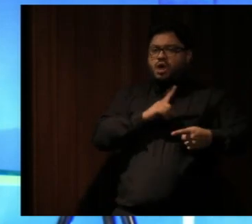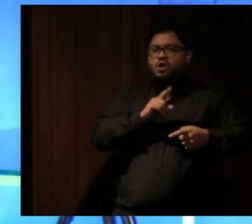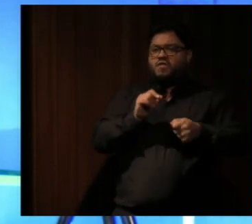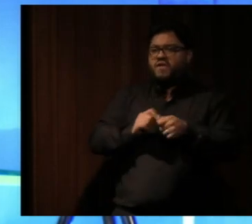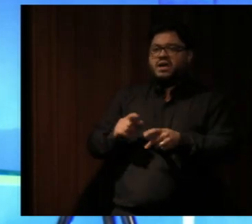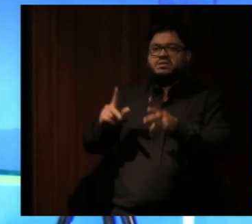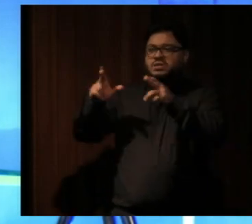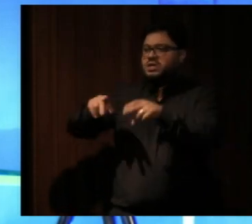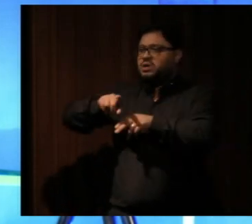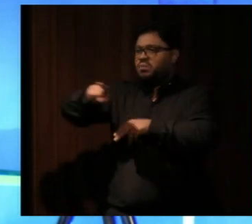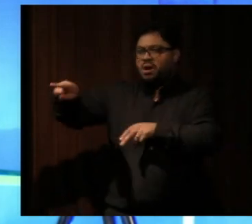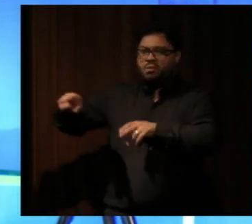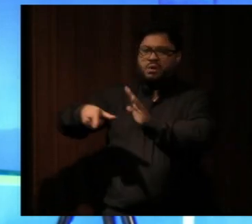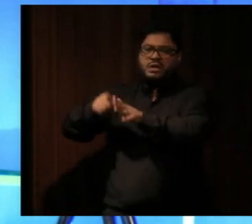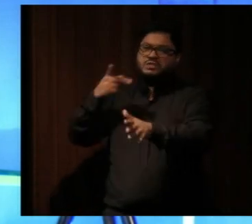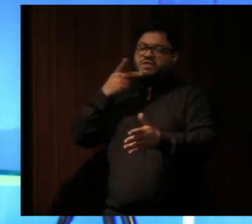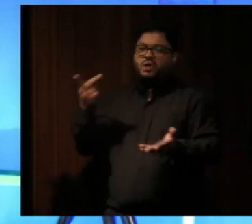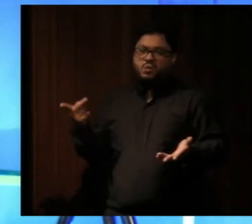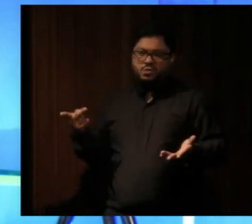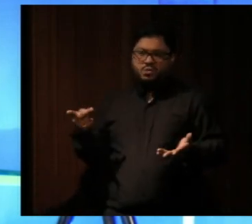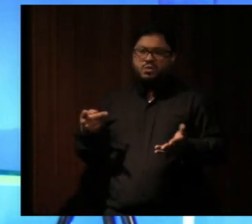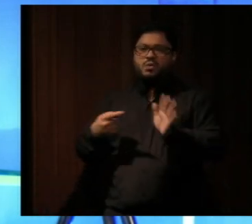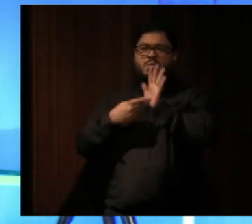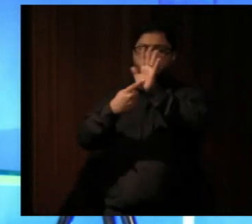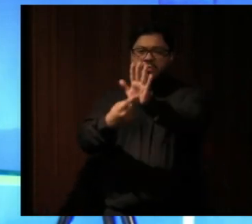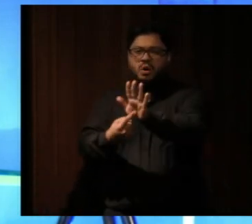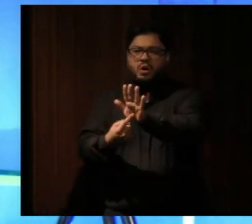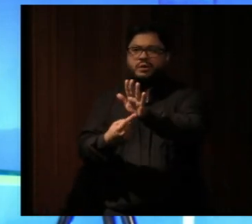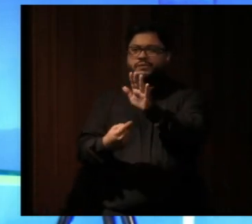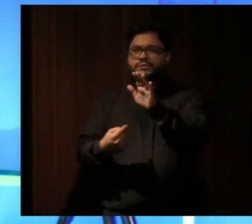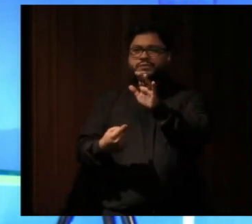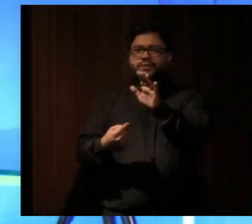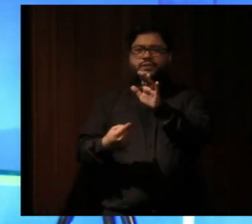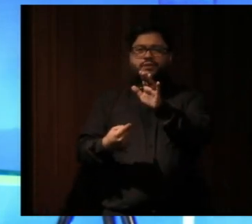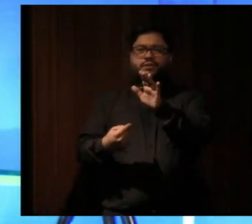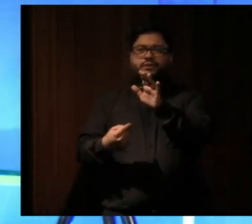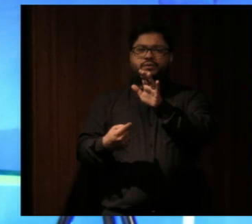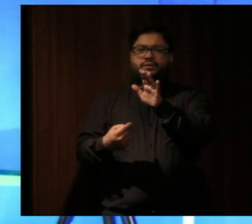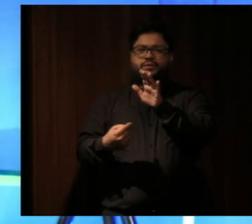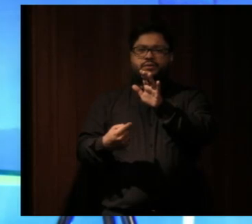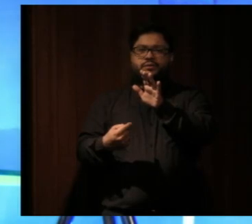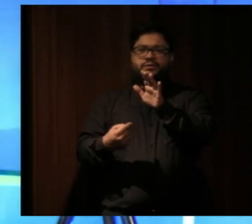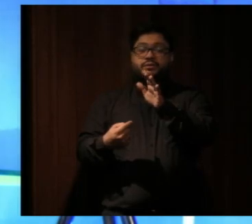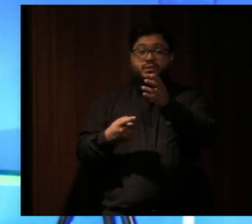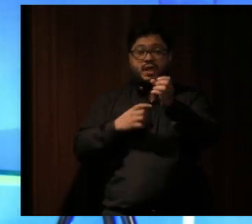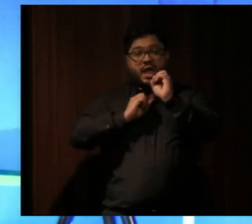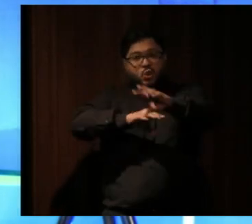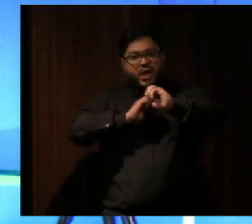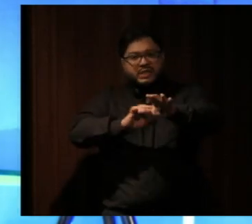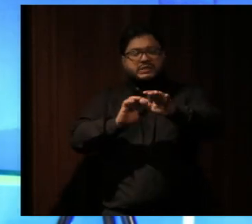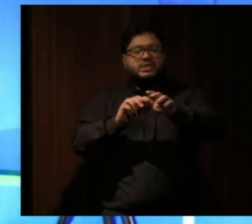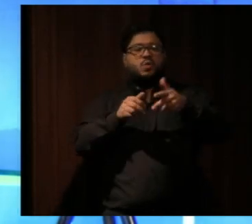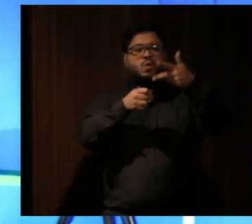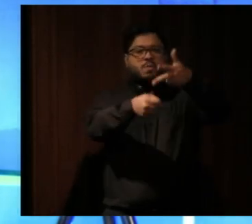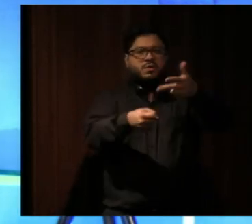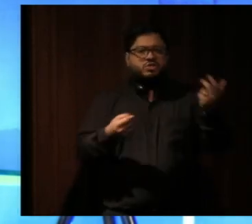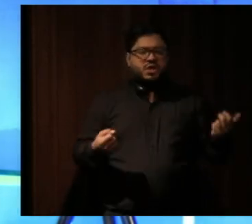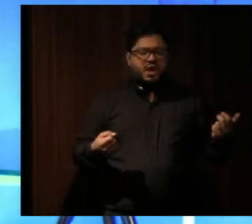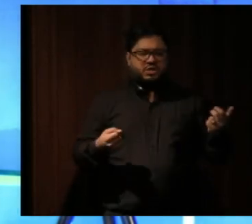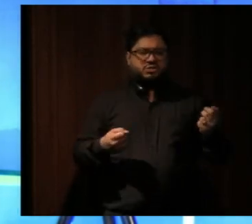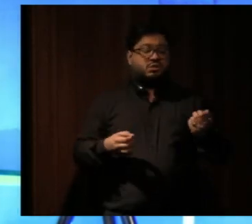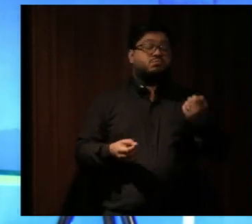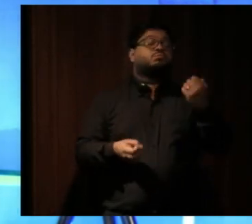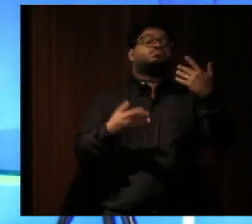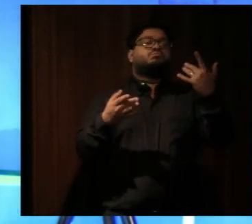como como vocês disseram antes assim mostrando fazendo essa essa educação mediática né do